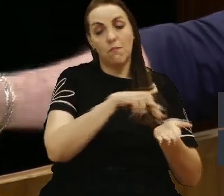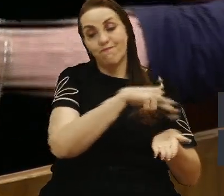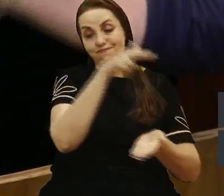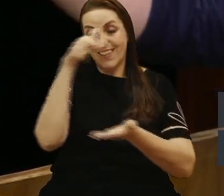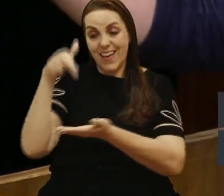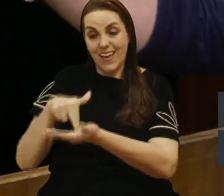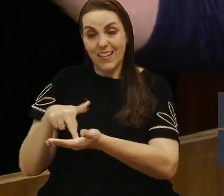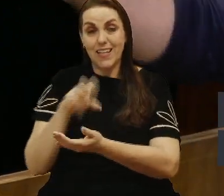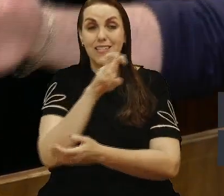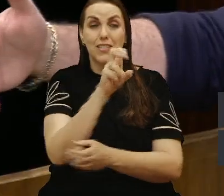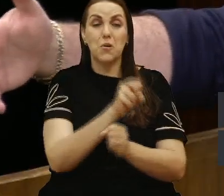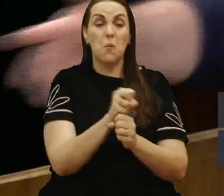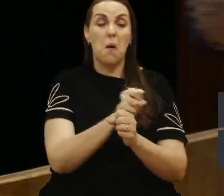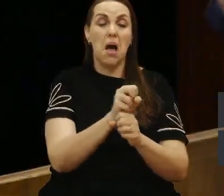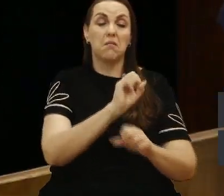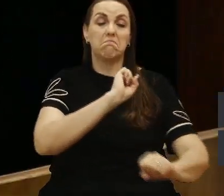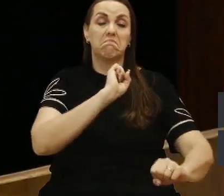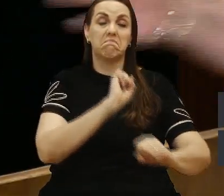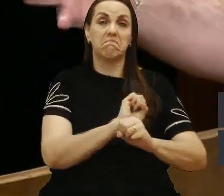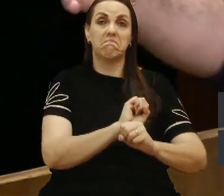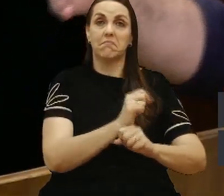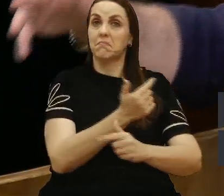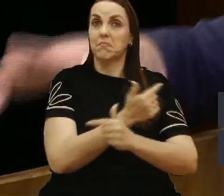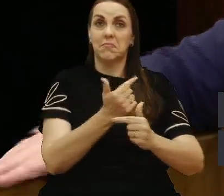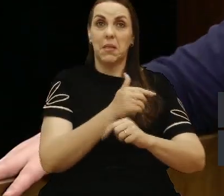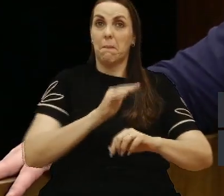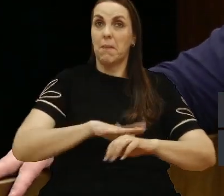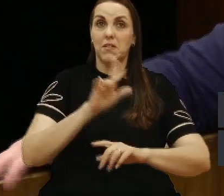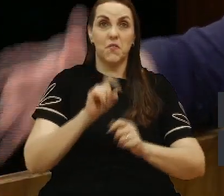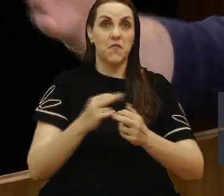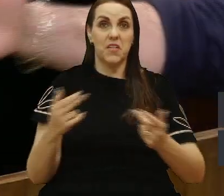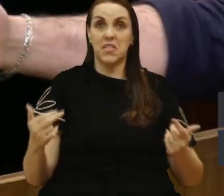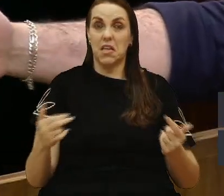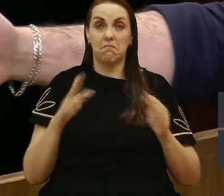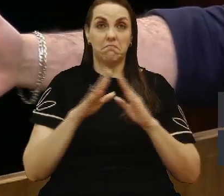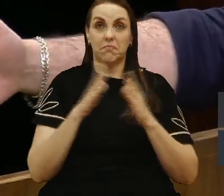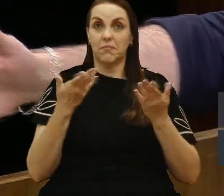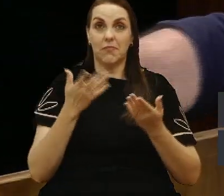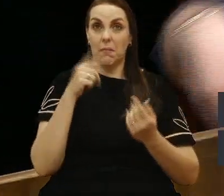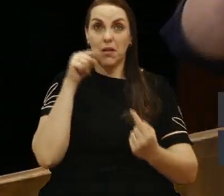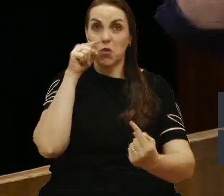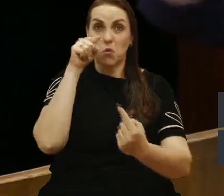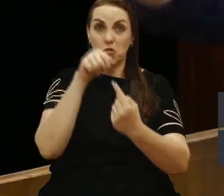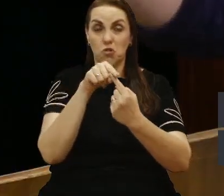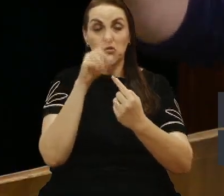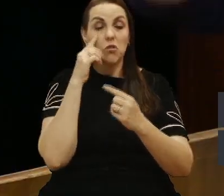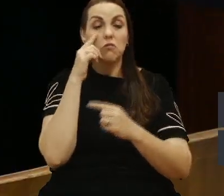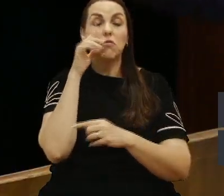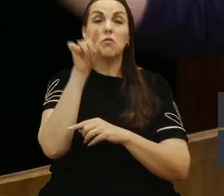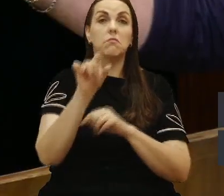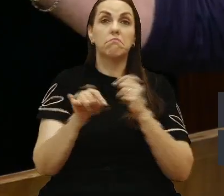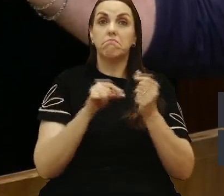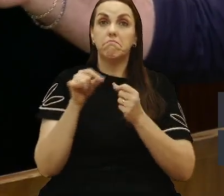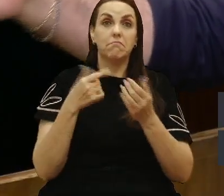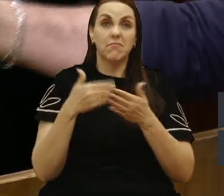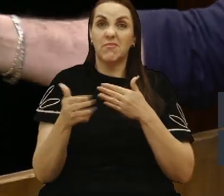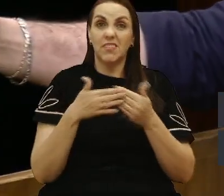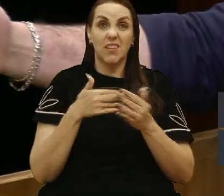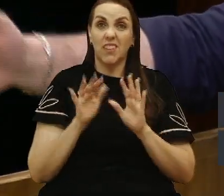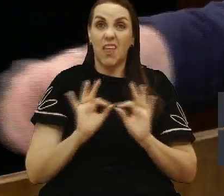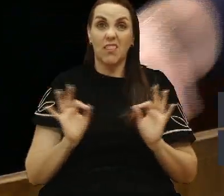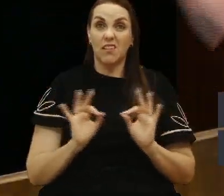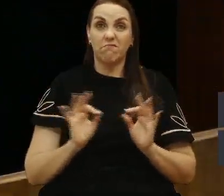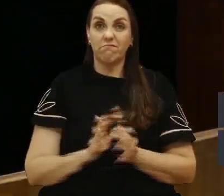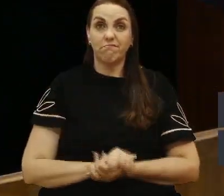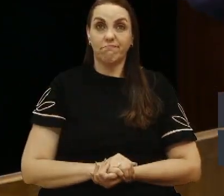anos e não se tem mais o que fazer, não se tem mais um horizonte, não se tem mais nada. É